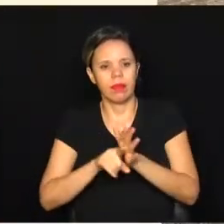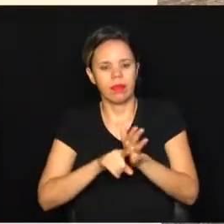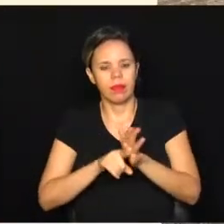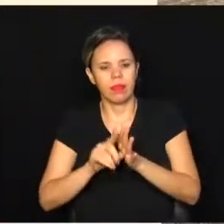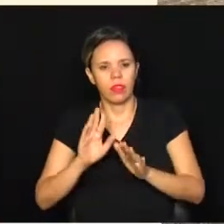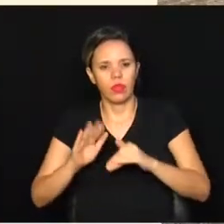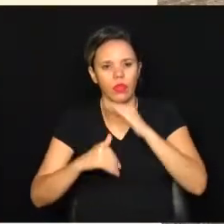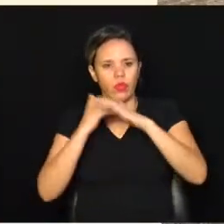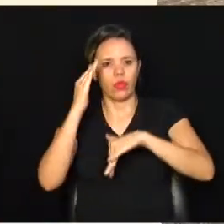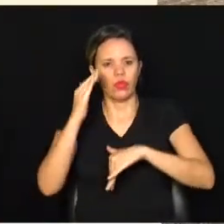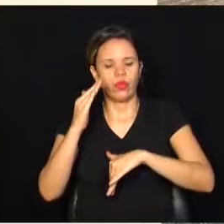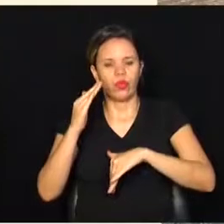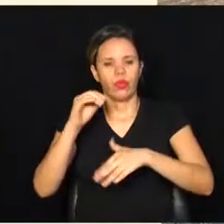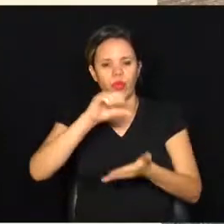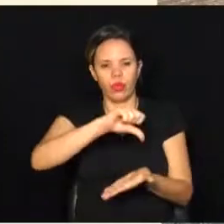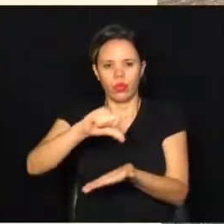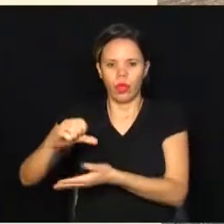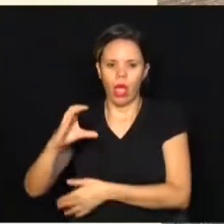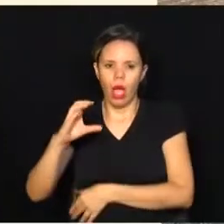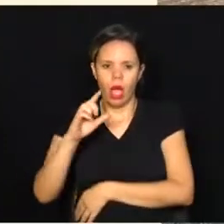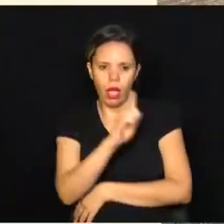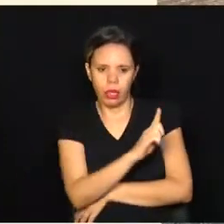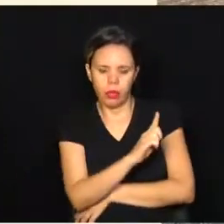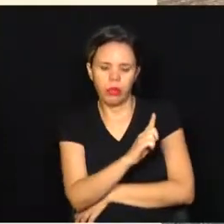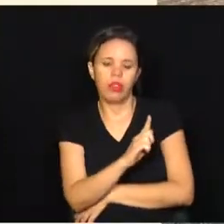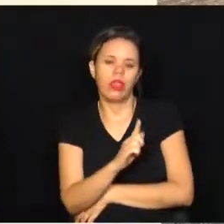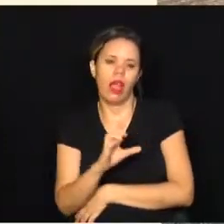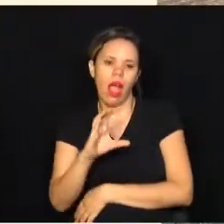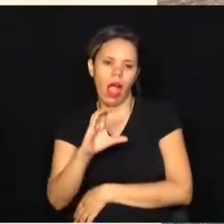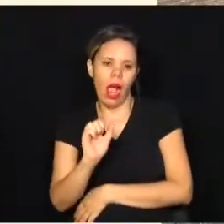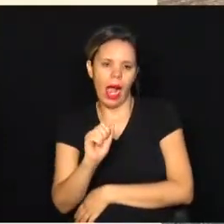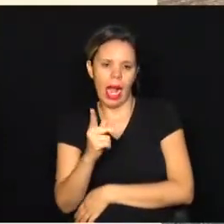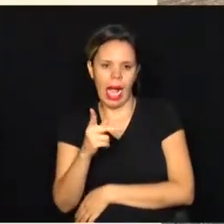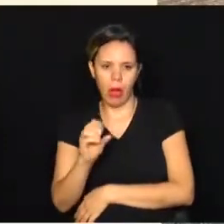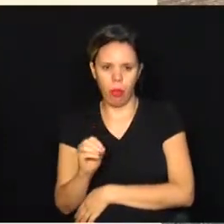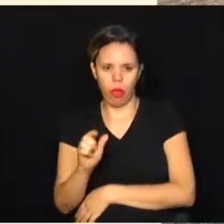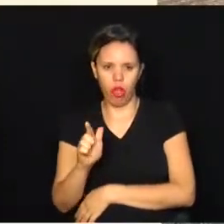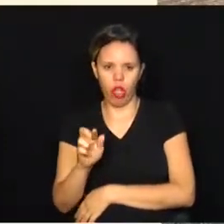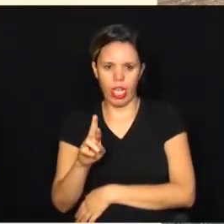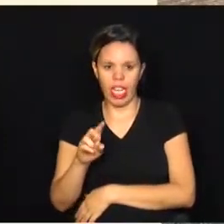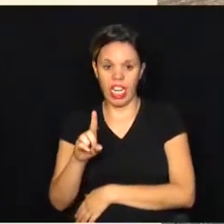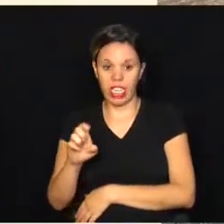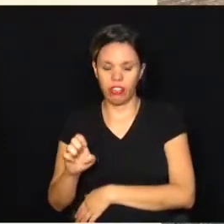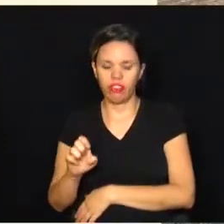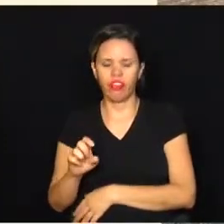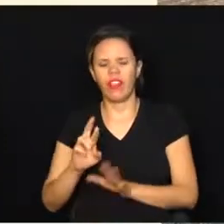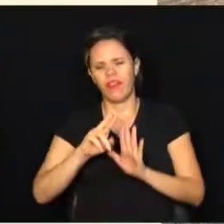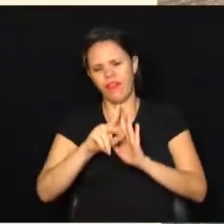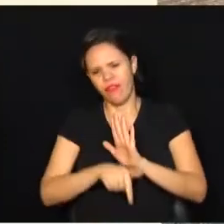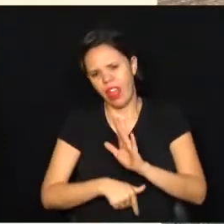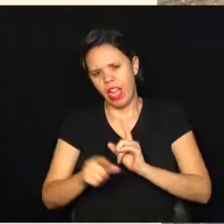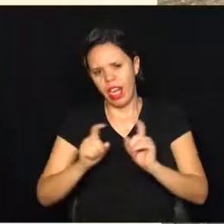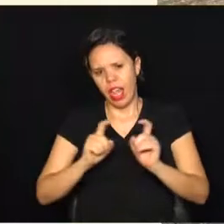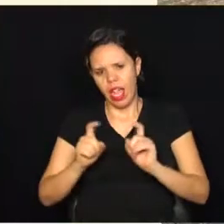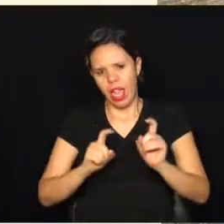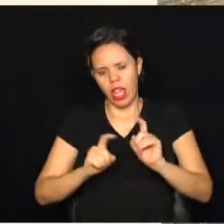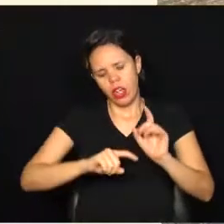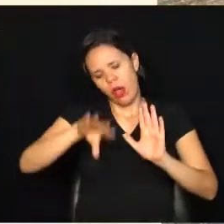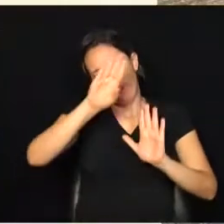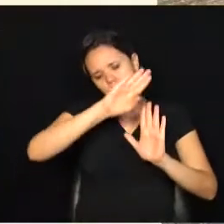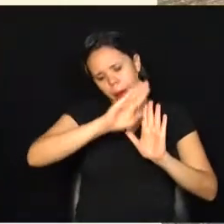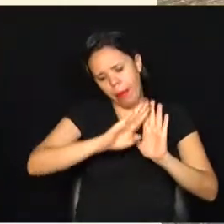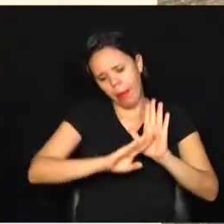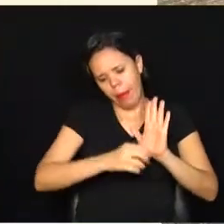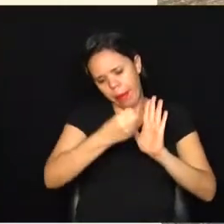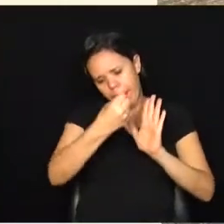desenvolvimento do distrito do Campo Grande. É uma série de reuniões temáticas e essa será a primeira reunião temática dessa comissão, que